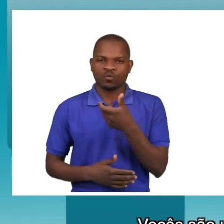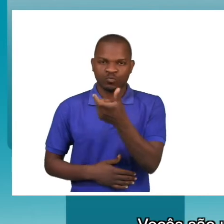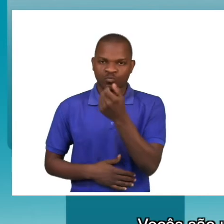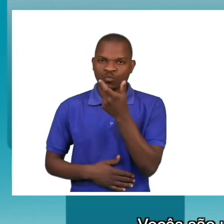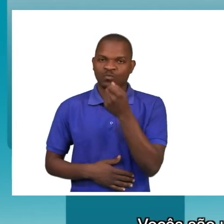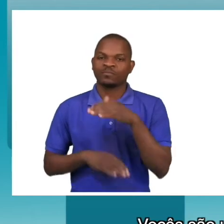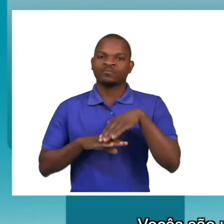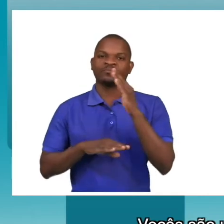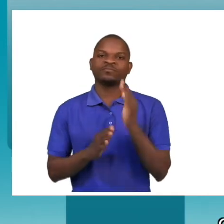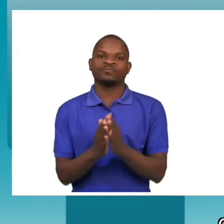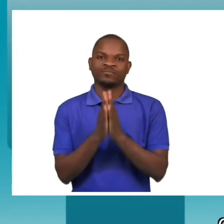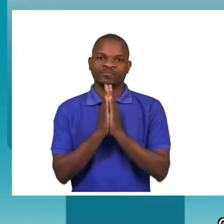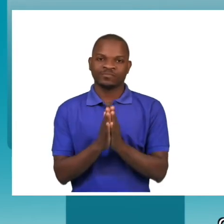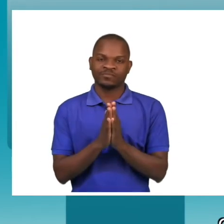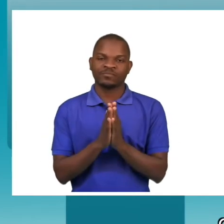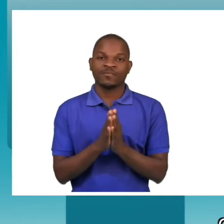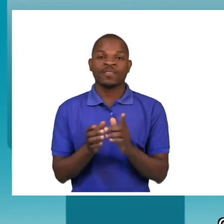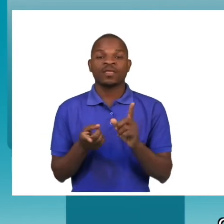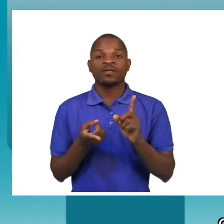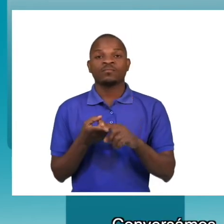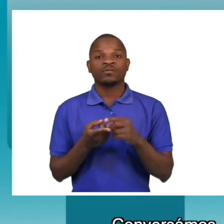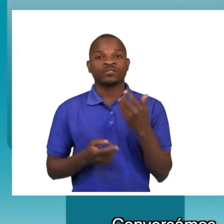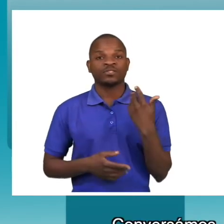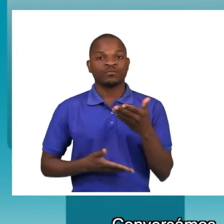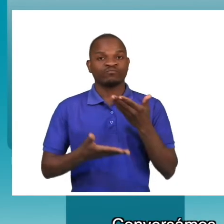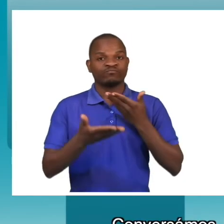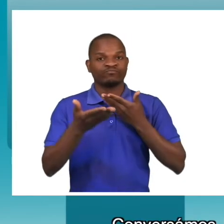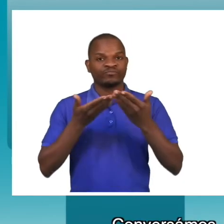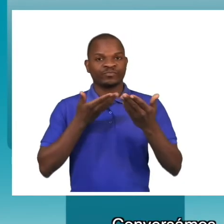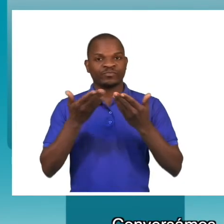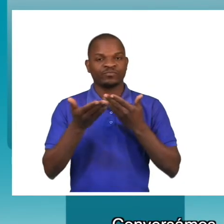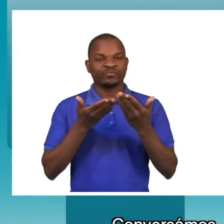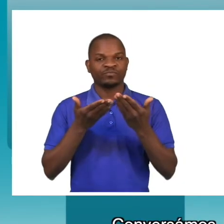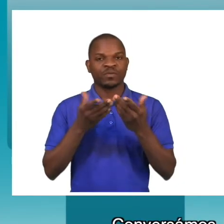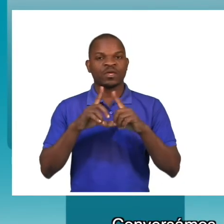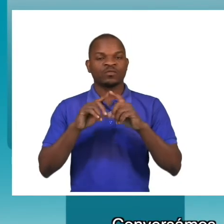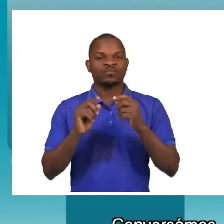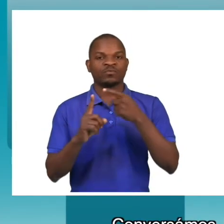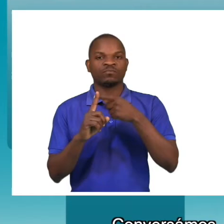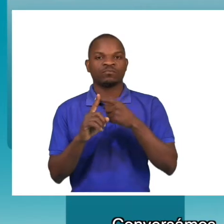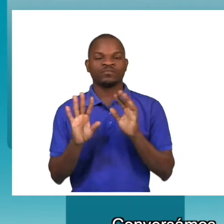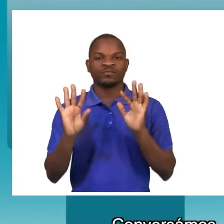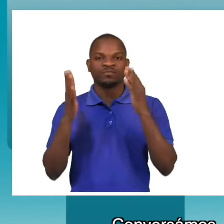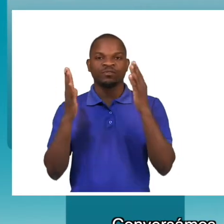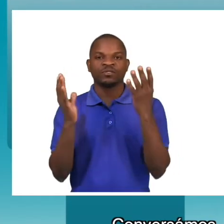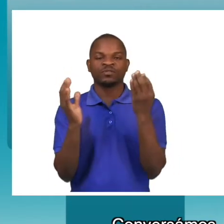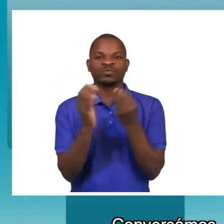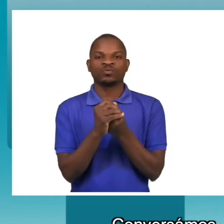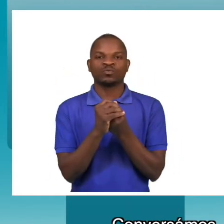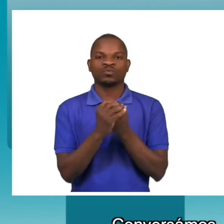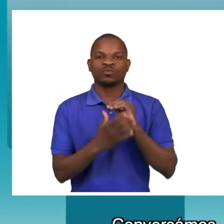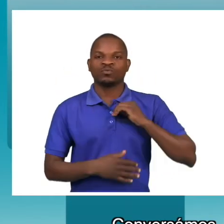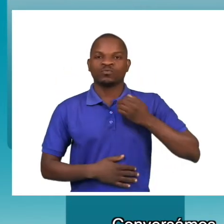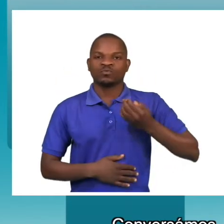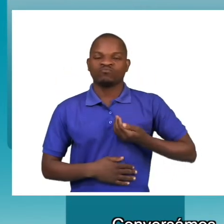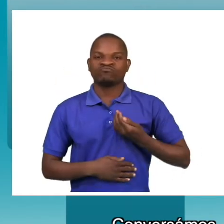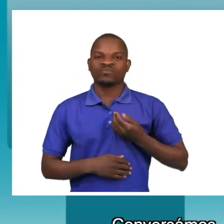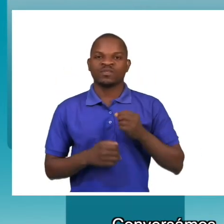são uma inspiração obrigado Obrigado a nós Pois é conversamos hoje no seu espaço mais vida com